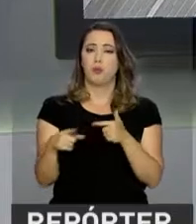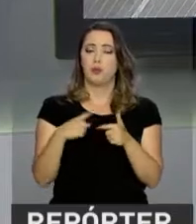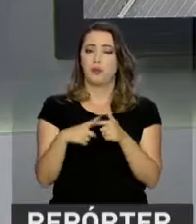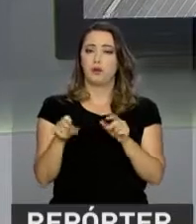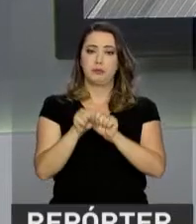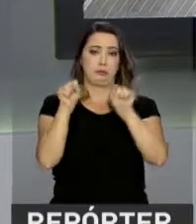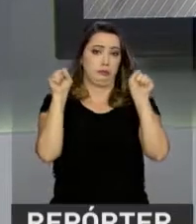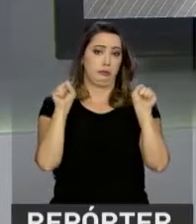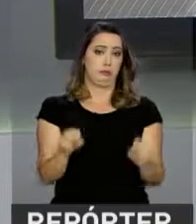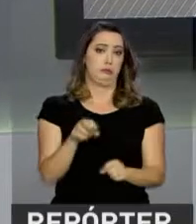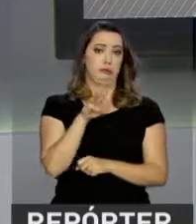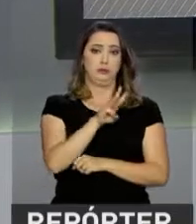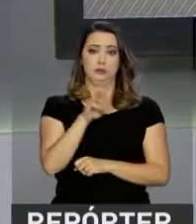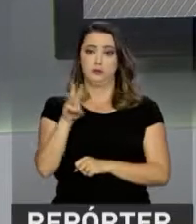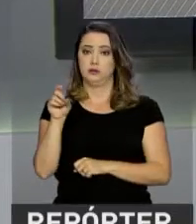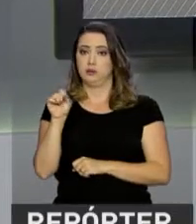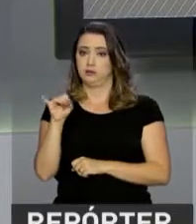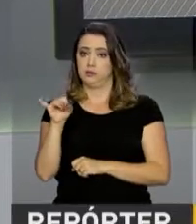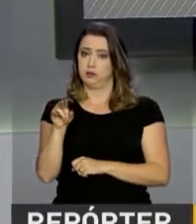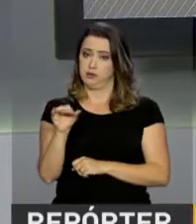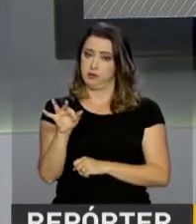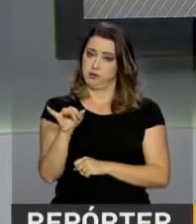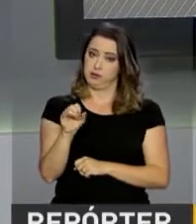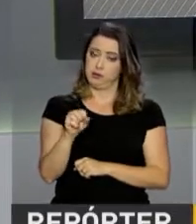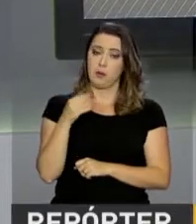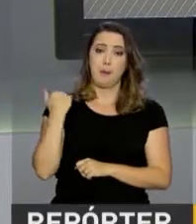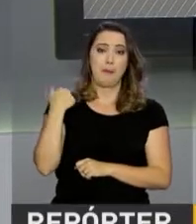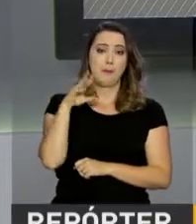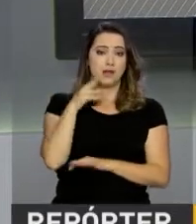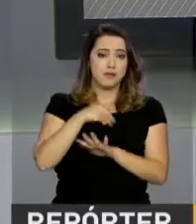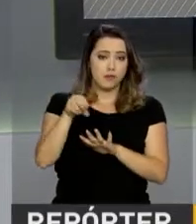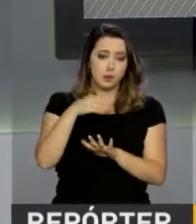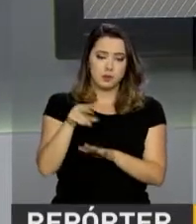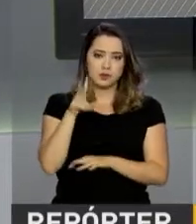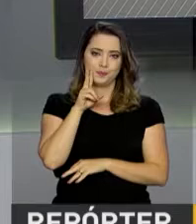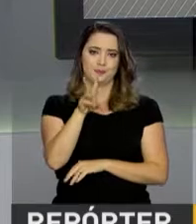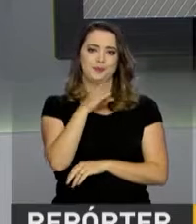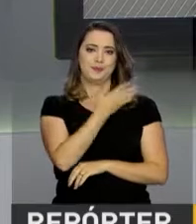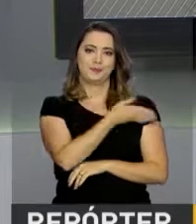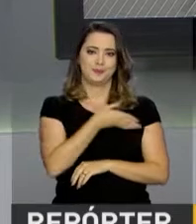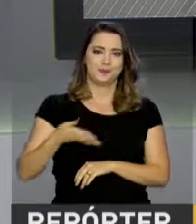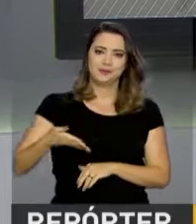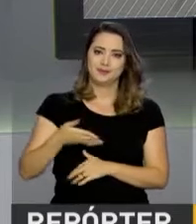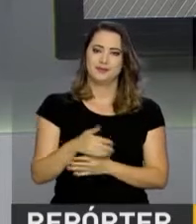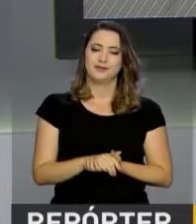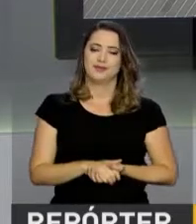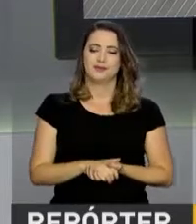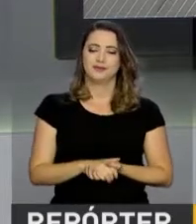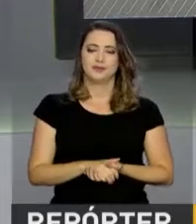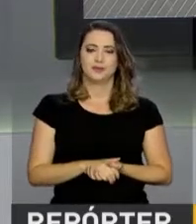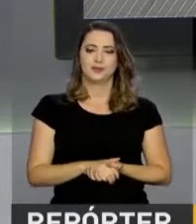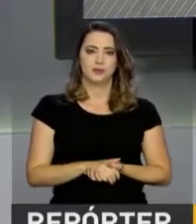de instabilidades do sistema SIS-FIES. Para mais informações, acesse